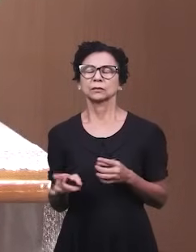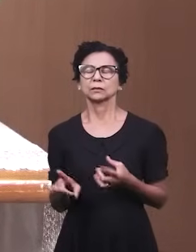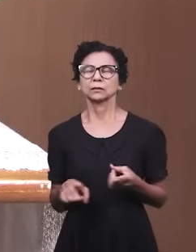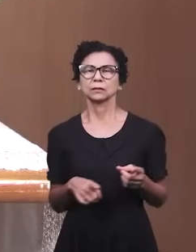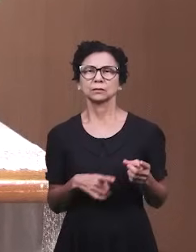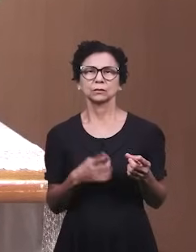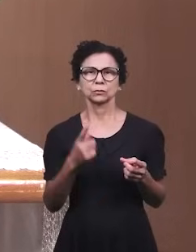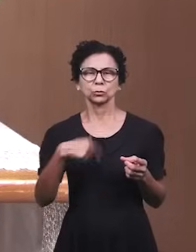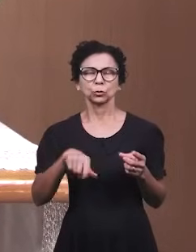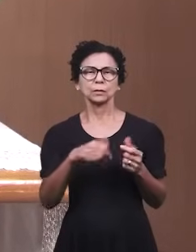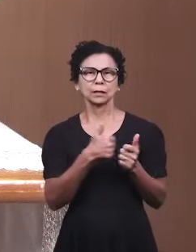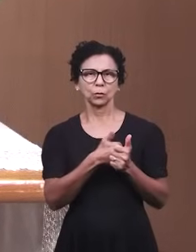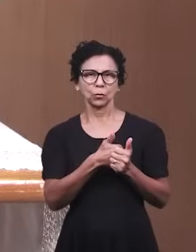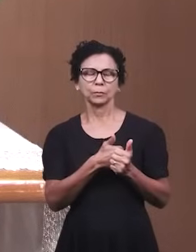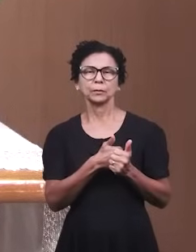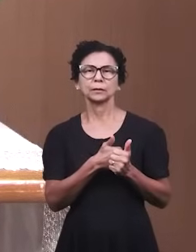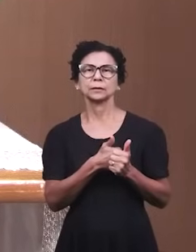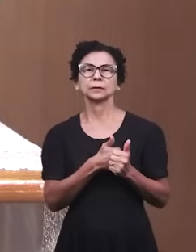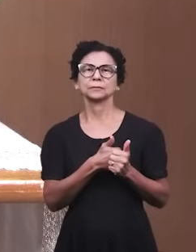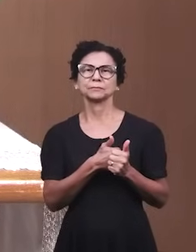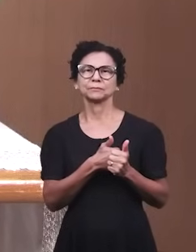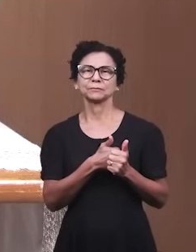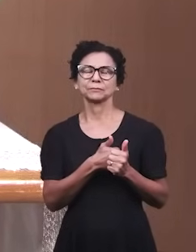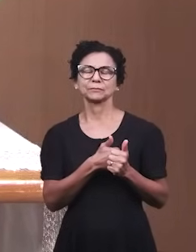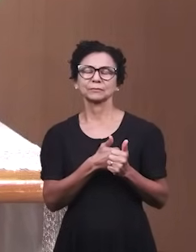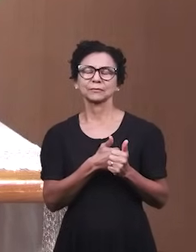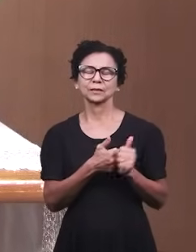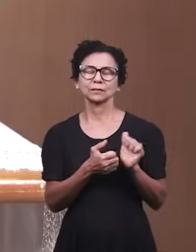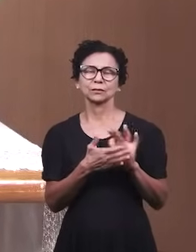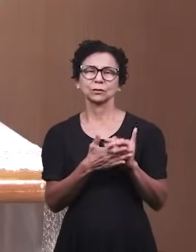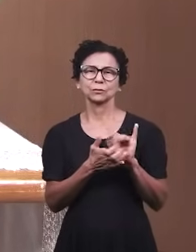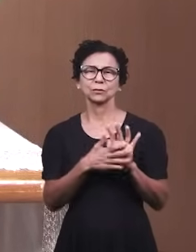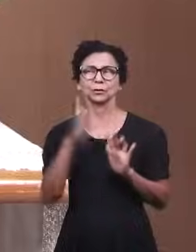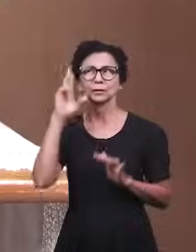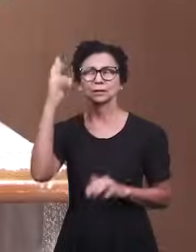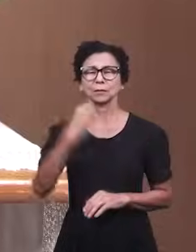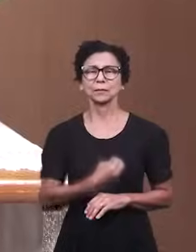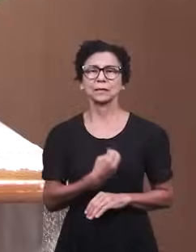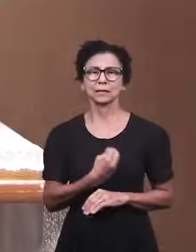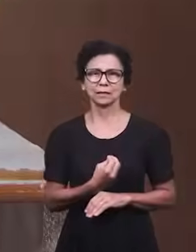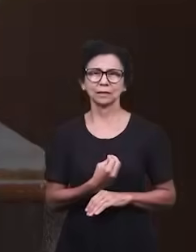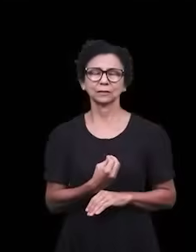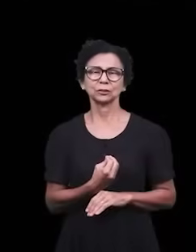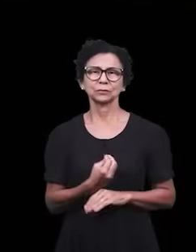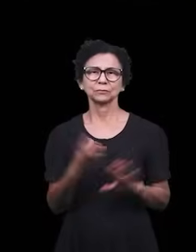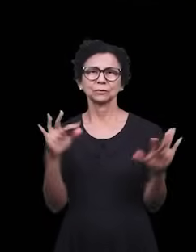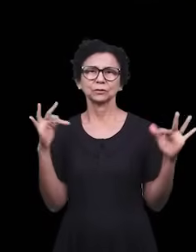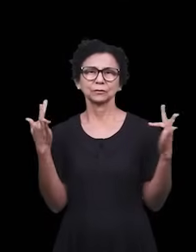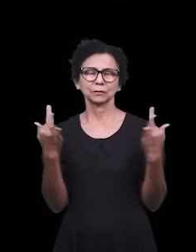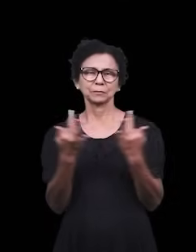alma e o Senhor fará presente em todos os lares que nos acompanham.